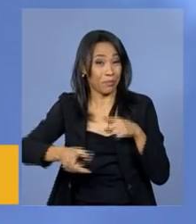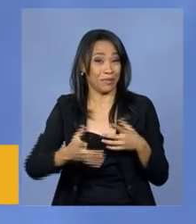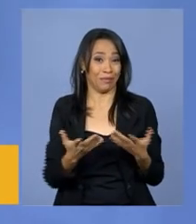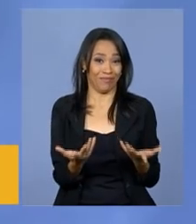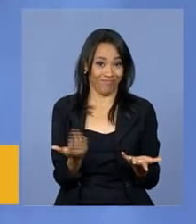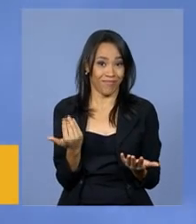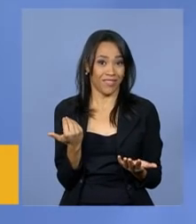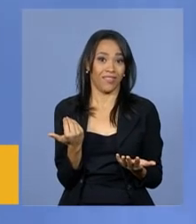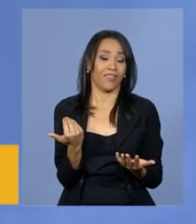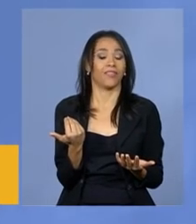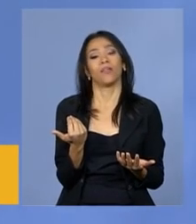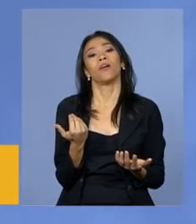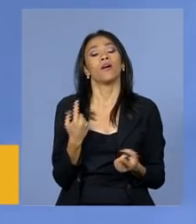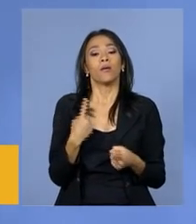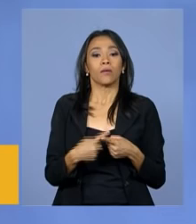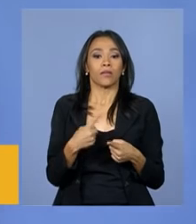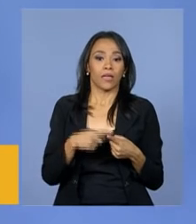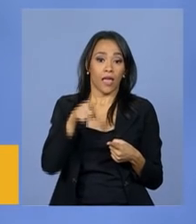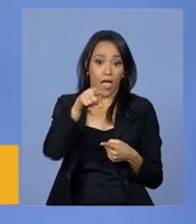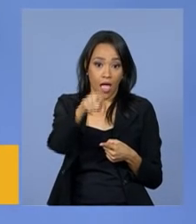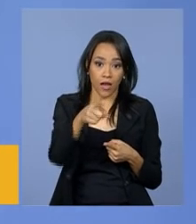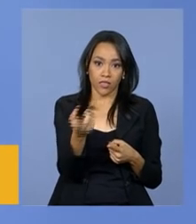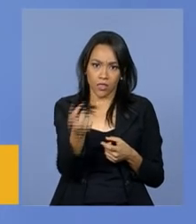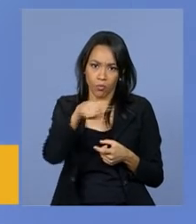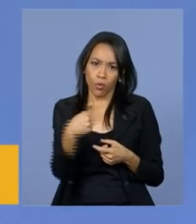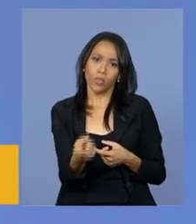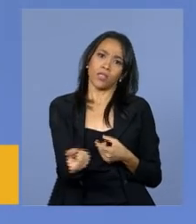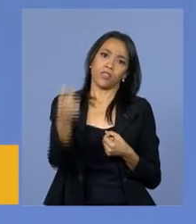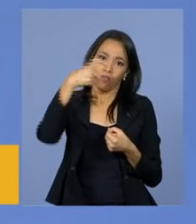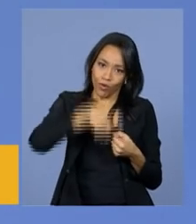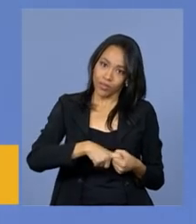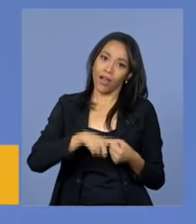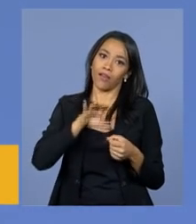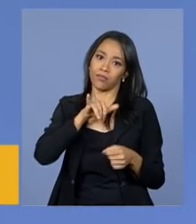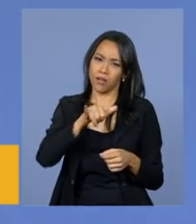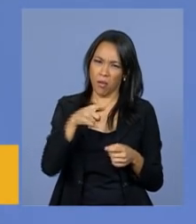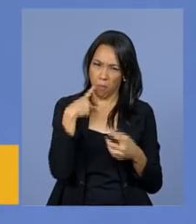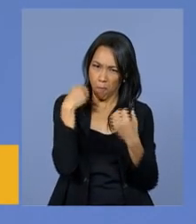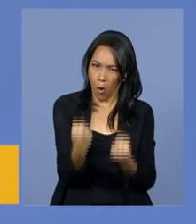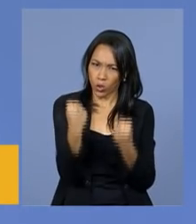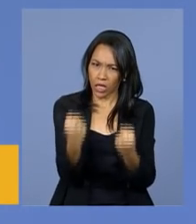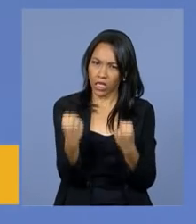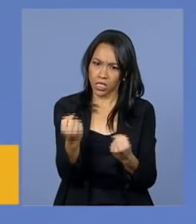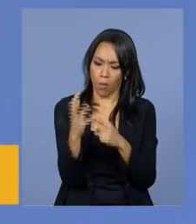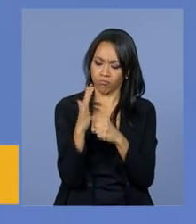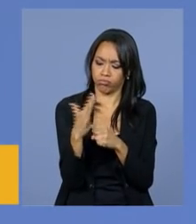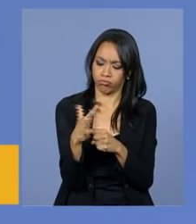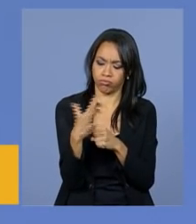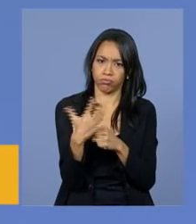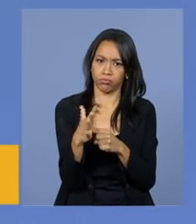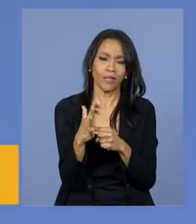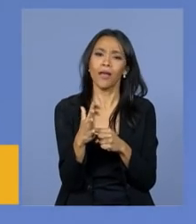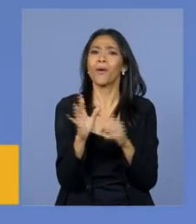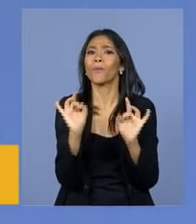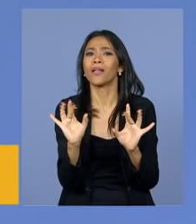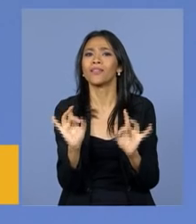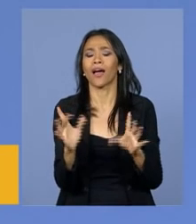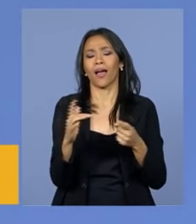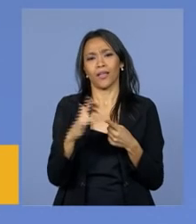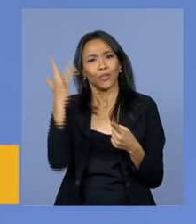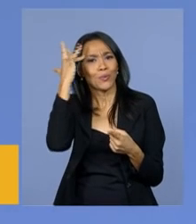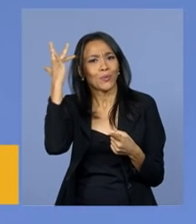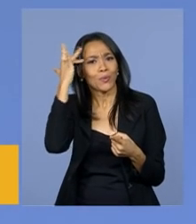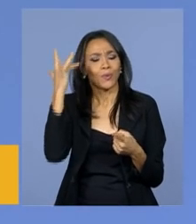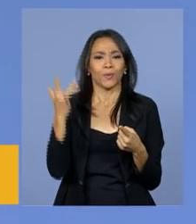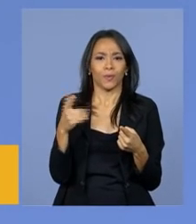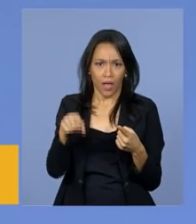estrutural. Com o A-29, elas voltam a ser realizadas. Por causa da potência da aeronave? Não só a potência, a qualidade, a capacidade estrutural.